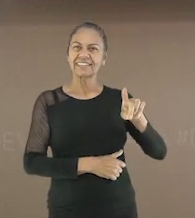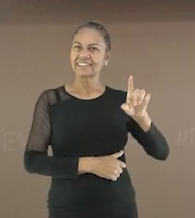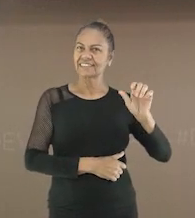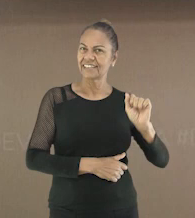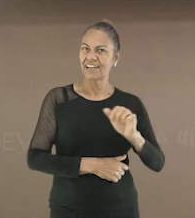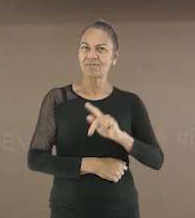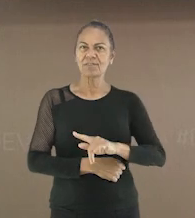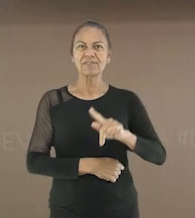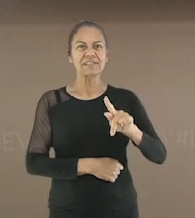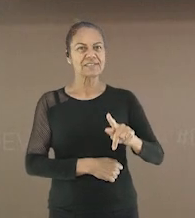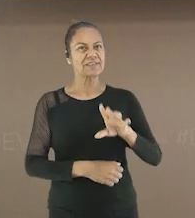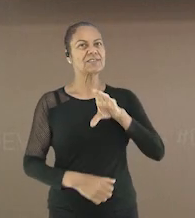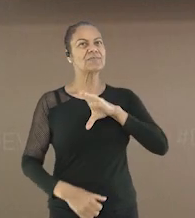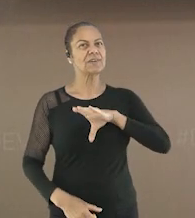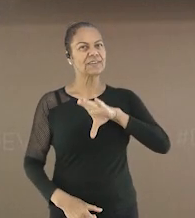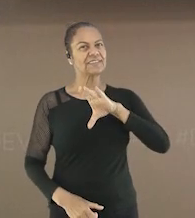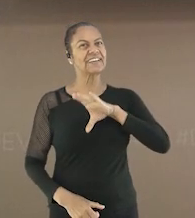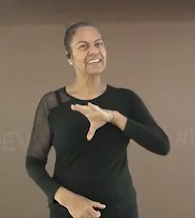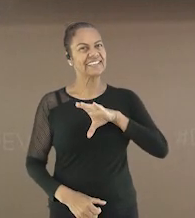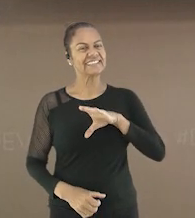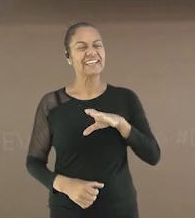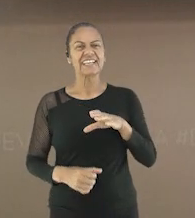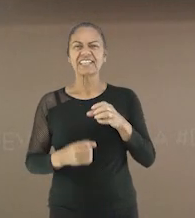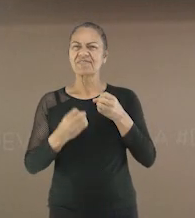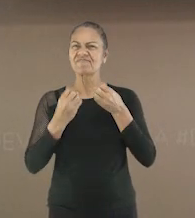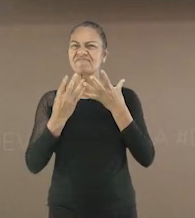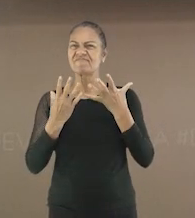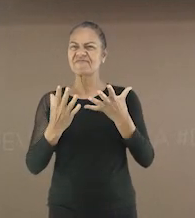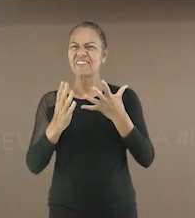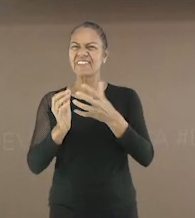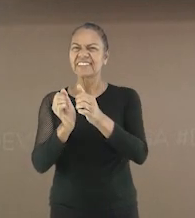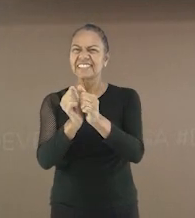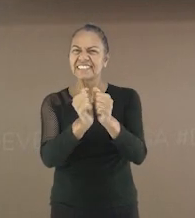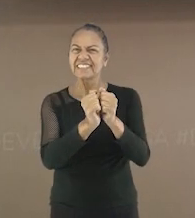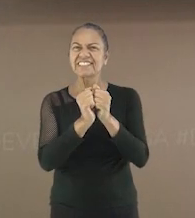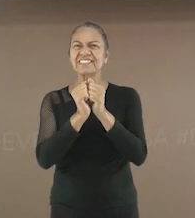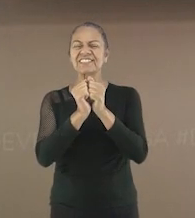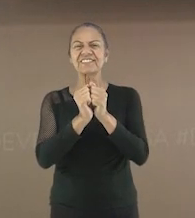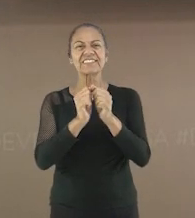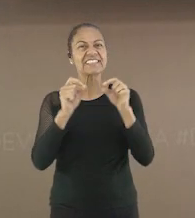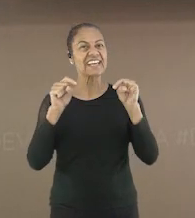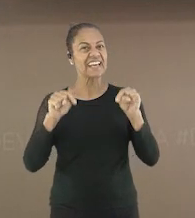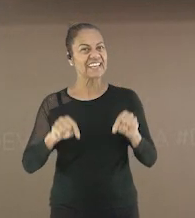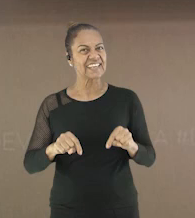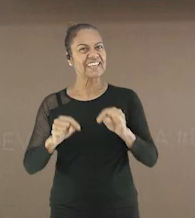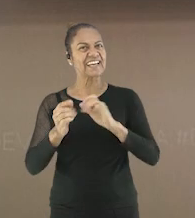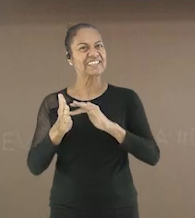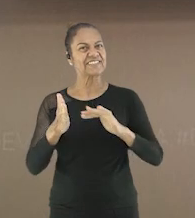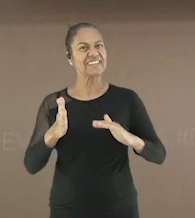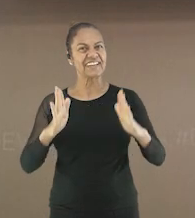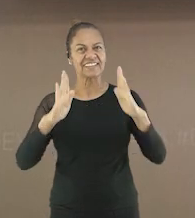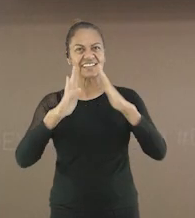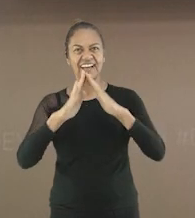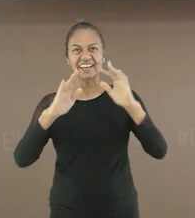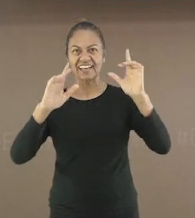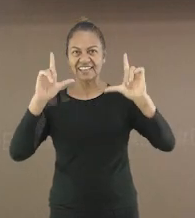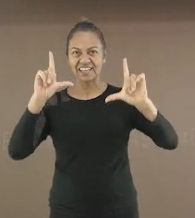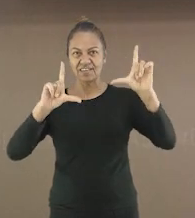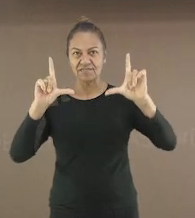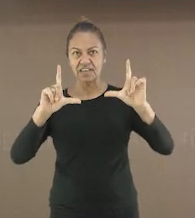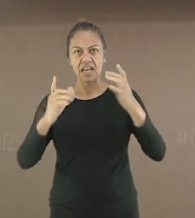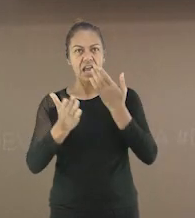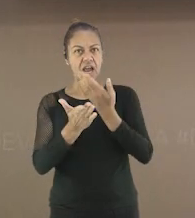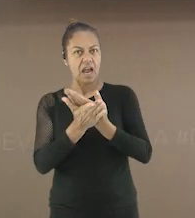portuguesa. É muito bom estarmos juntos aqui no Dever em Casa na TV. E o tema da aula de